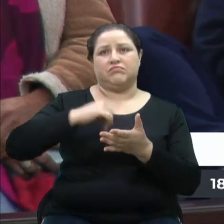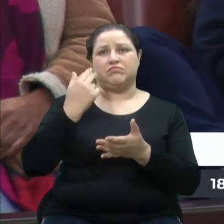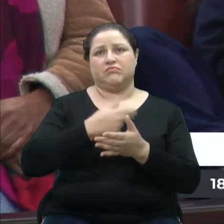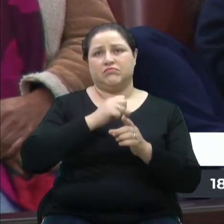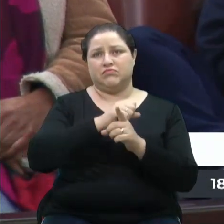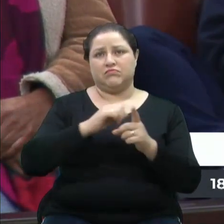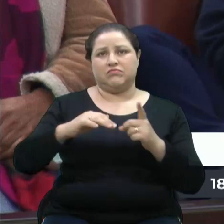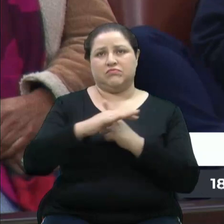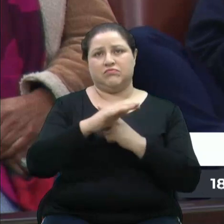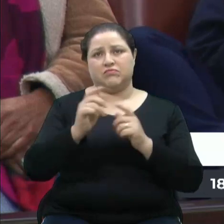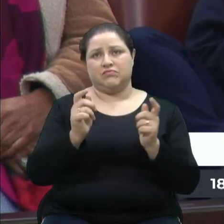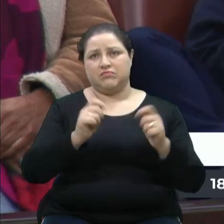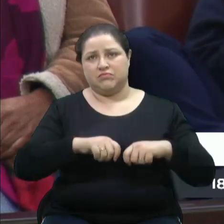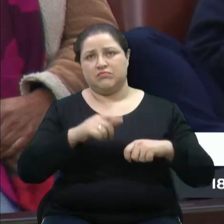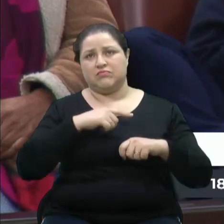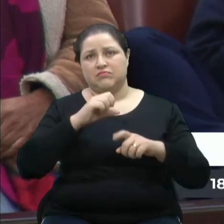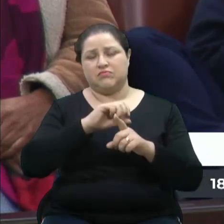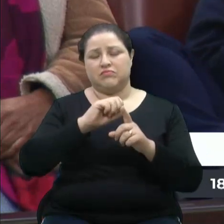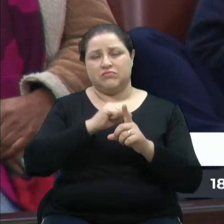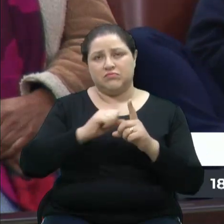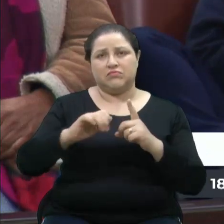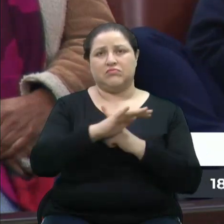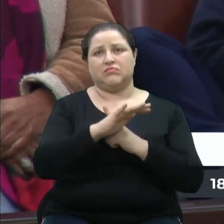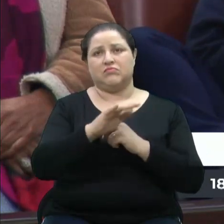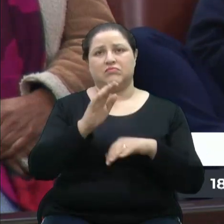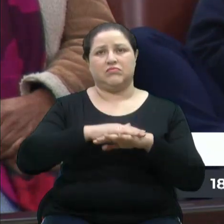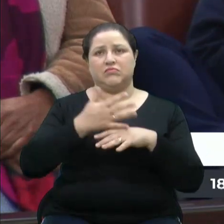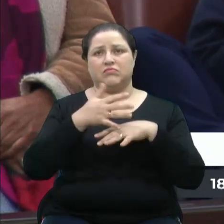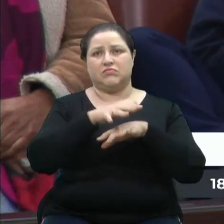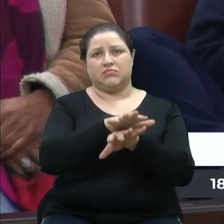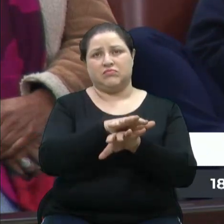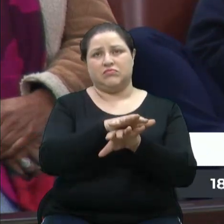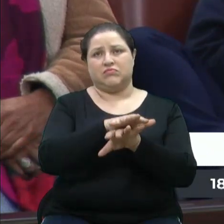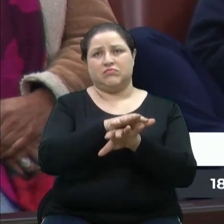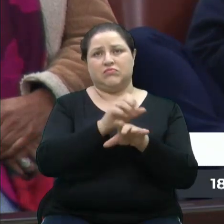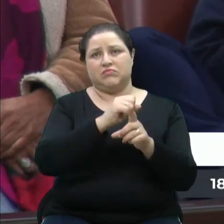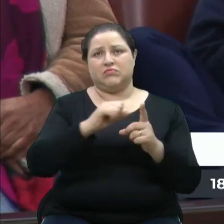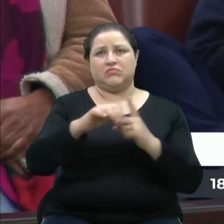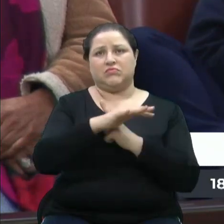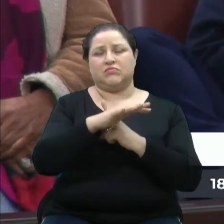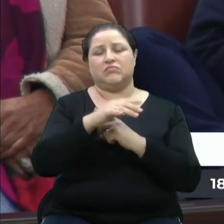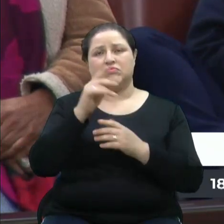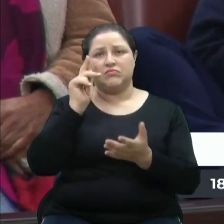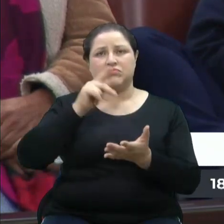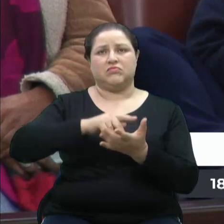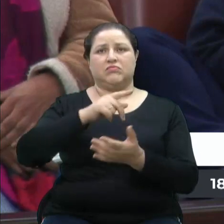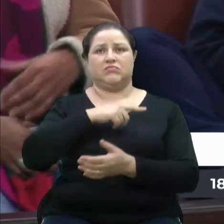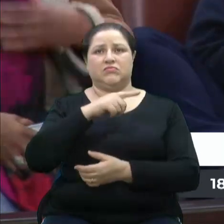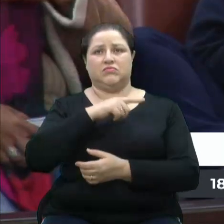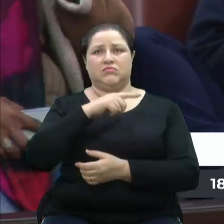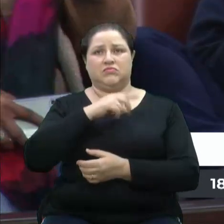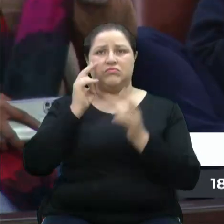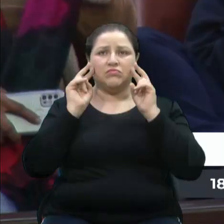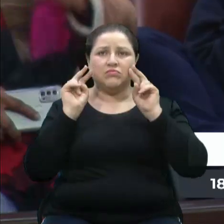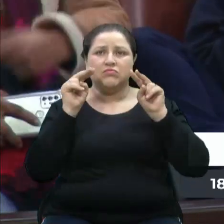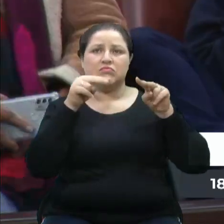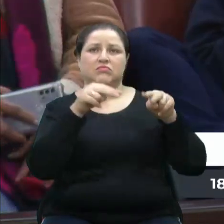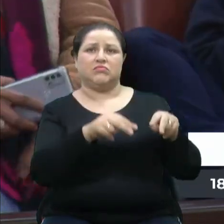a nossa sociedade possa ser uma sociedade mais inclusa uma sociedade que realmente tenha um